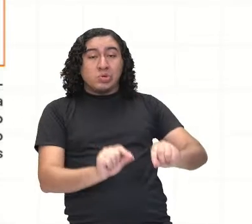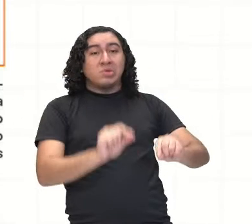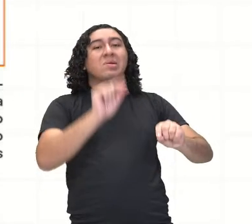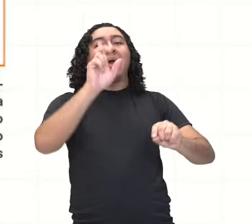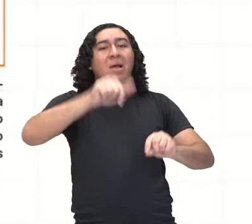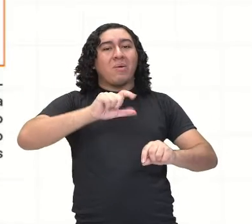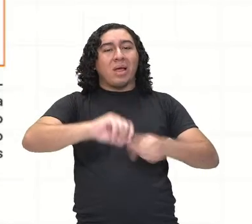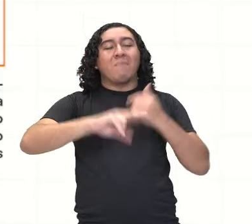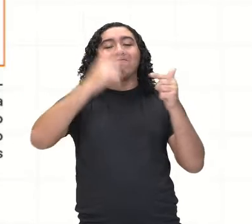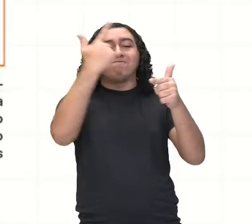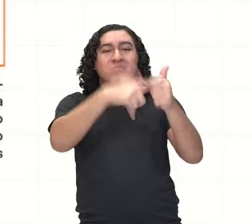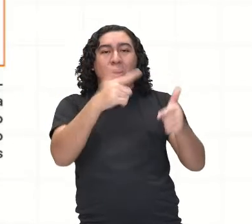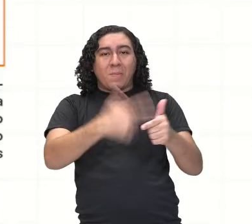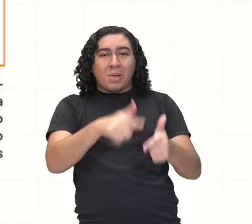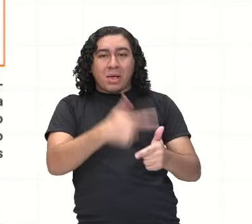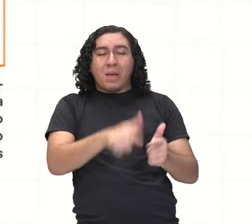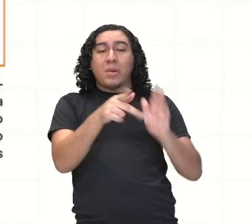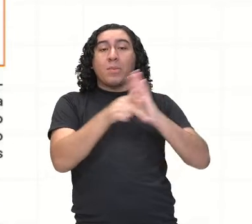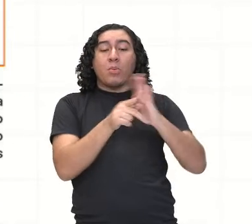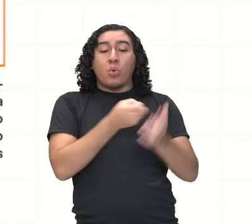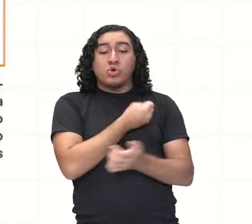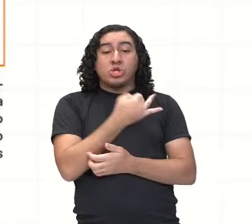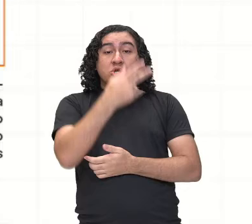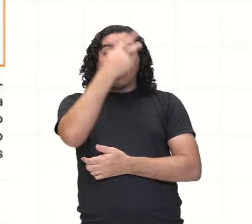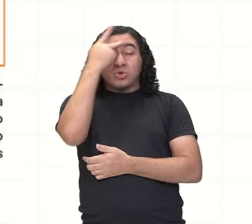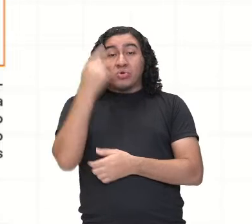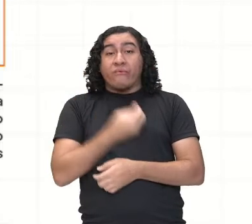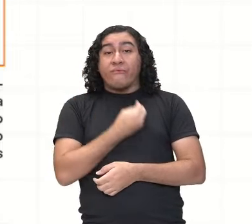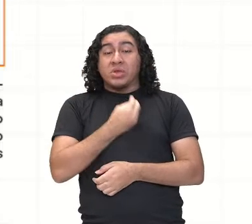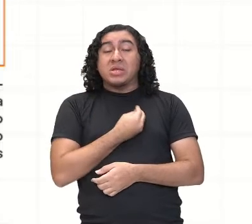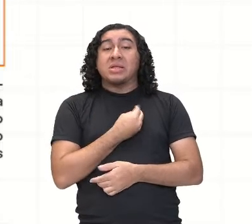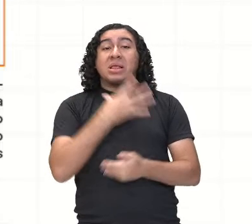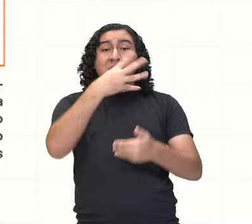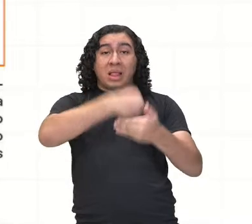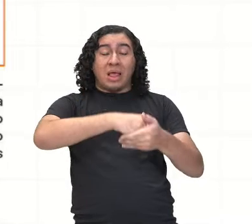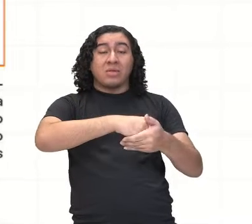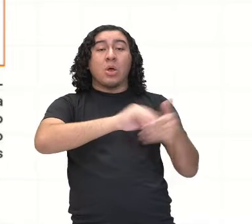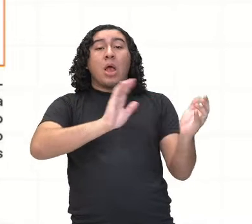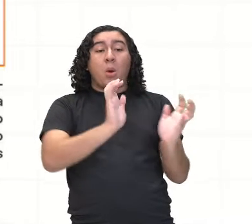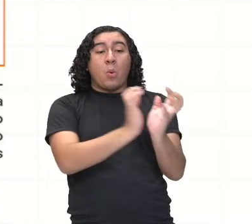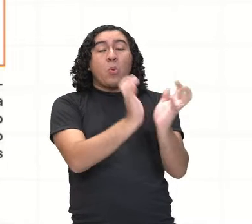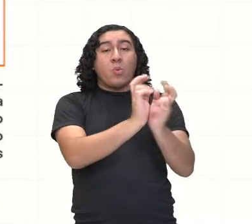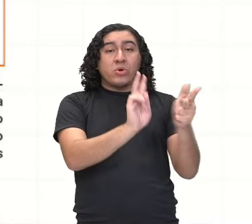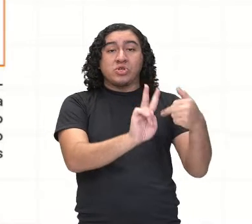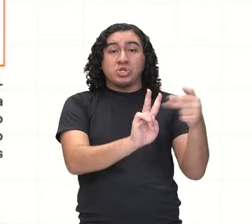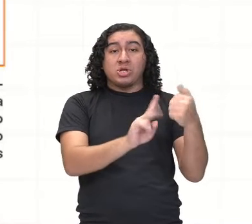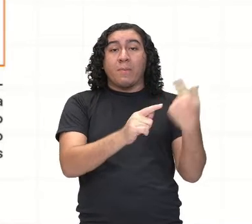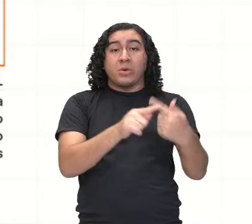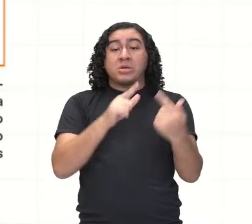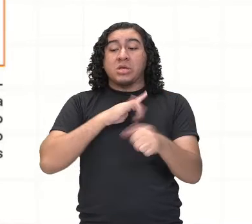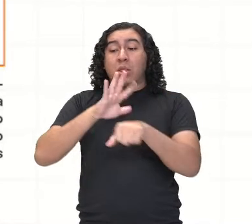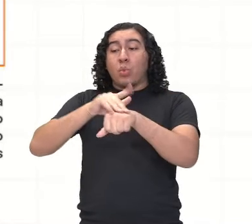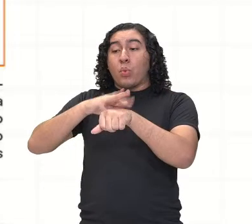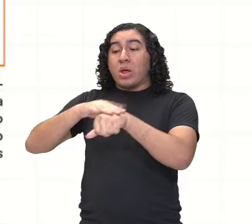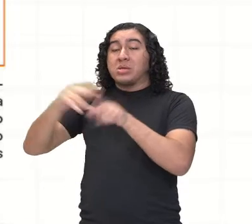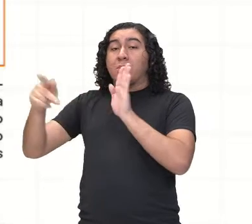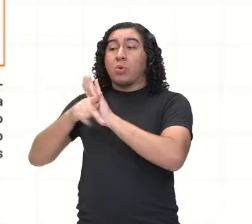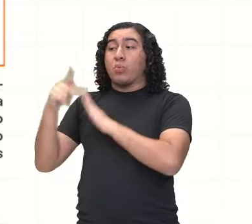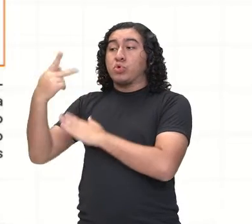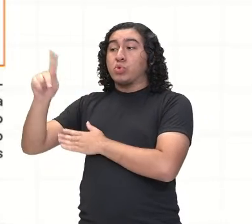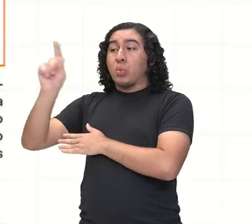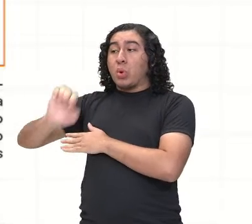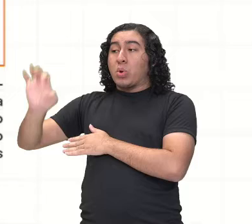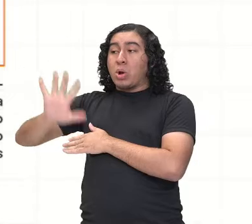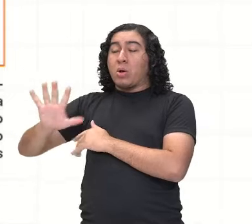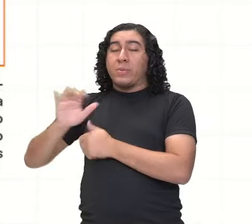colapso demográfico das populações nativas por conta das doenças trazidas pelos europeus. Então, tem